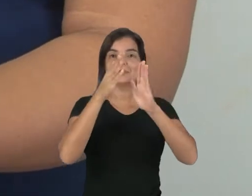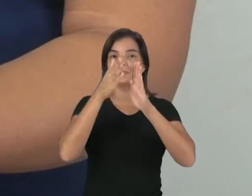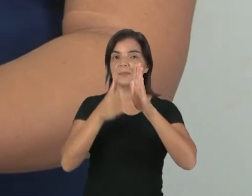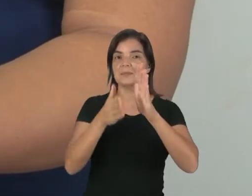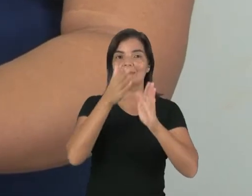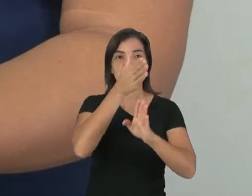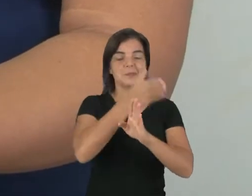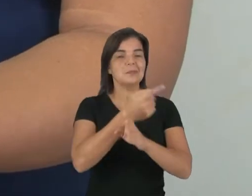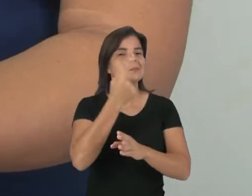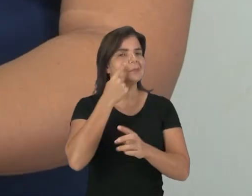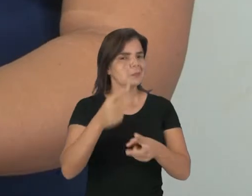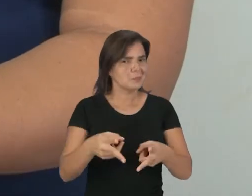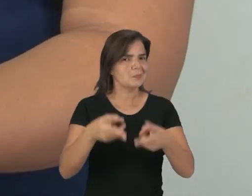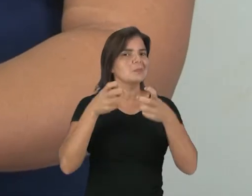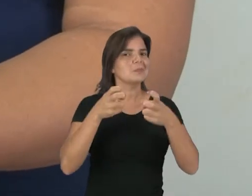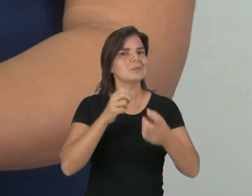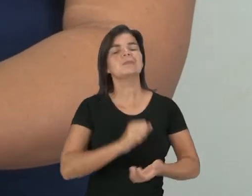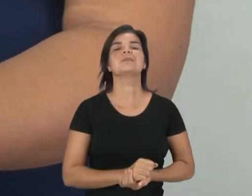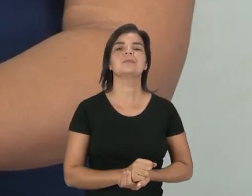lados. Vocês conseguem perceber?